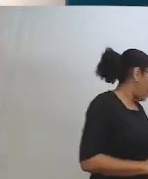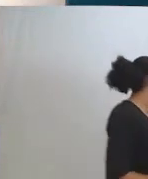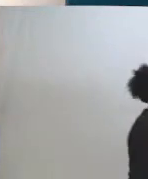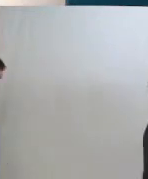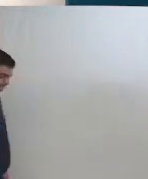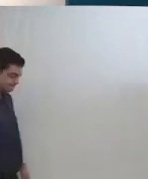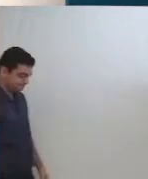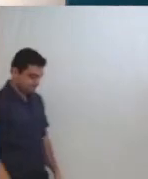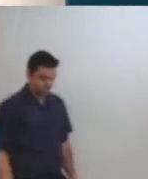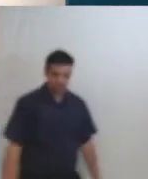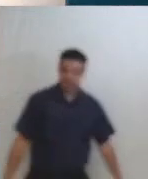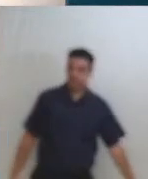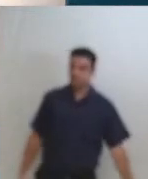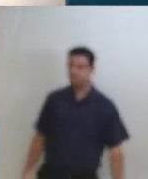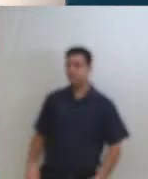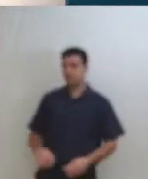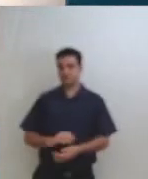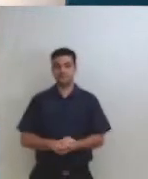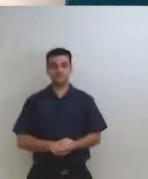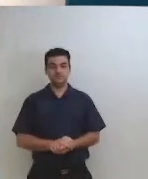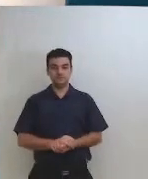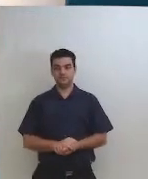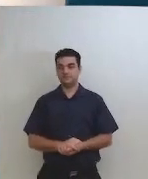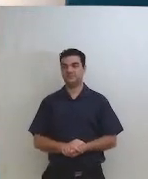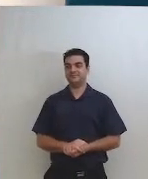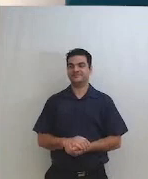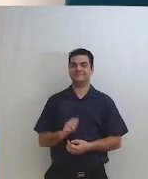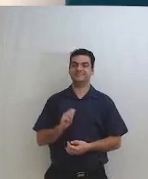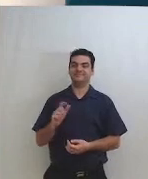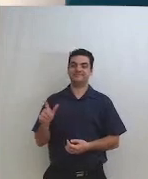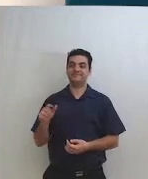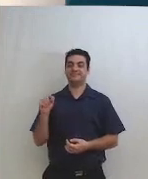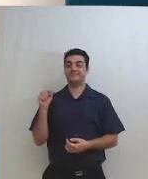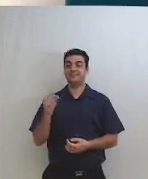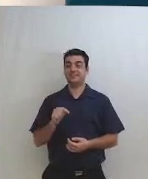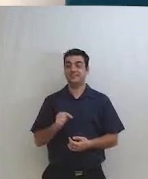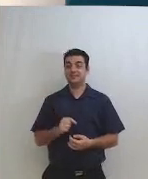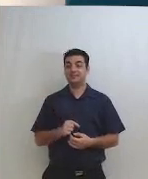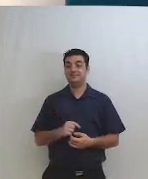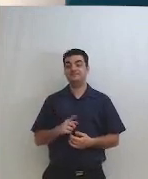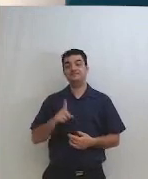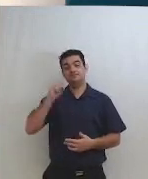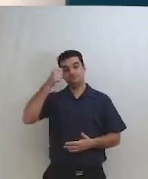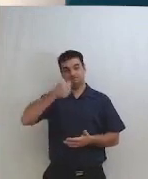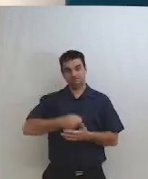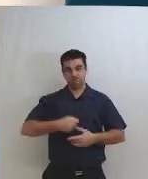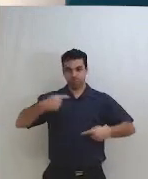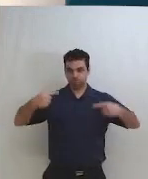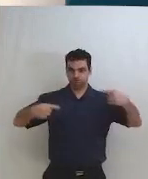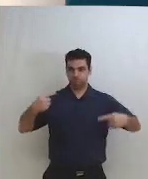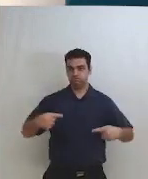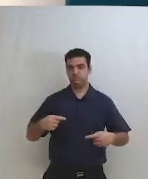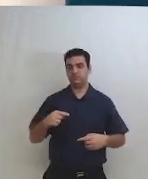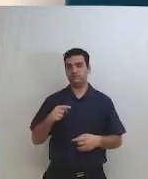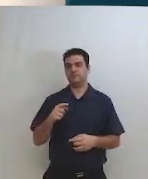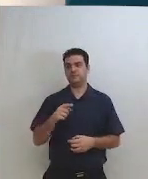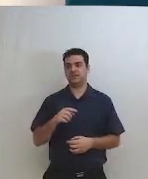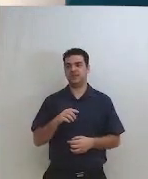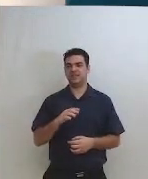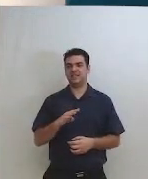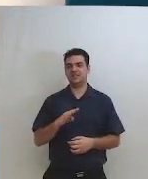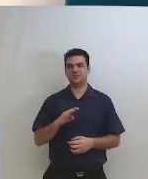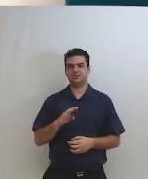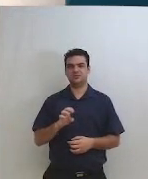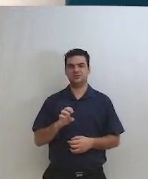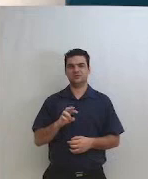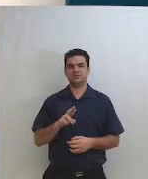Agravo regimental interposto por Lau Kim Chong contra a decisão do ministro Erickson Maranhão